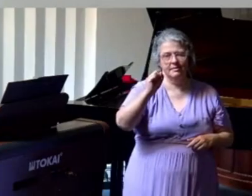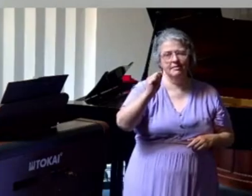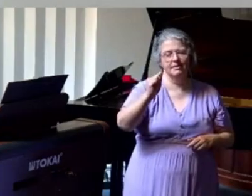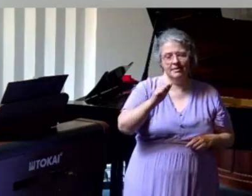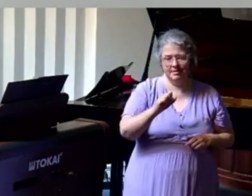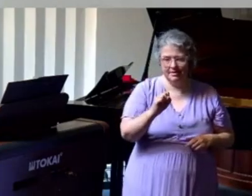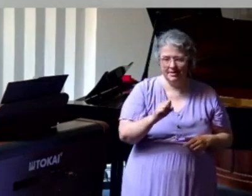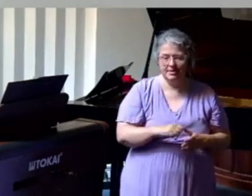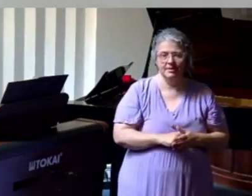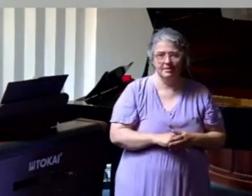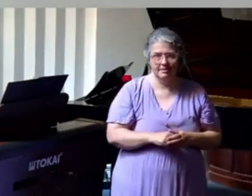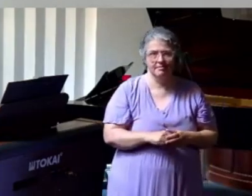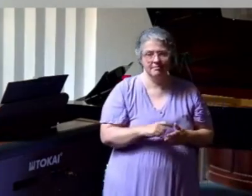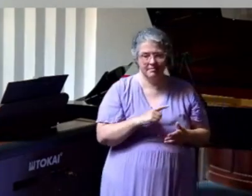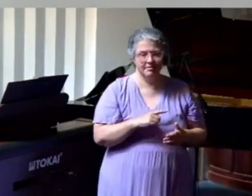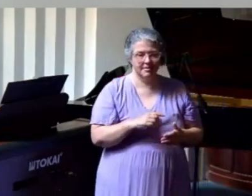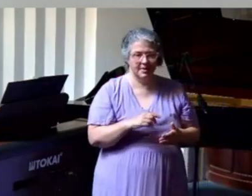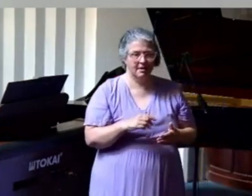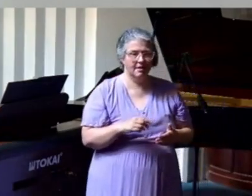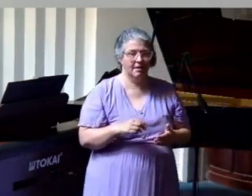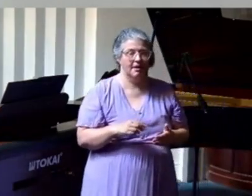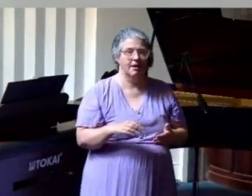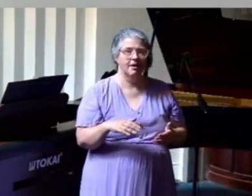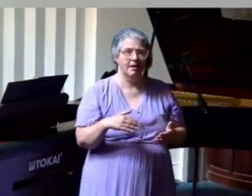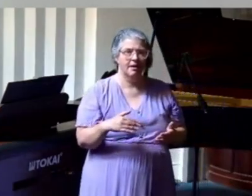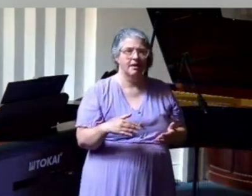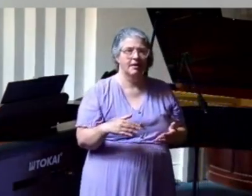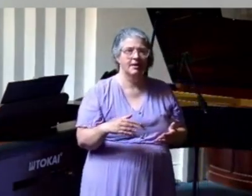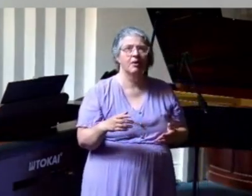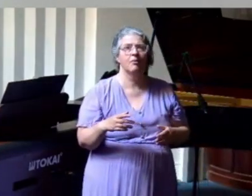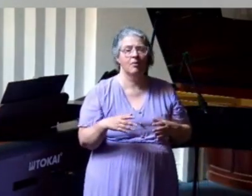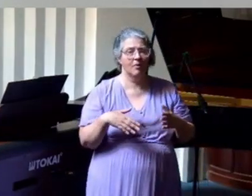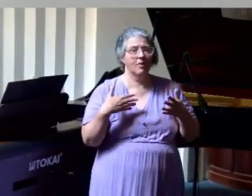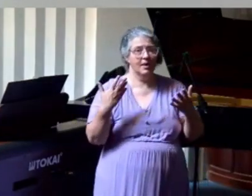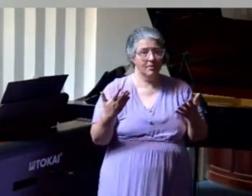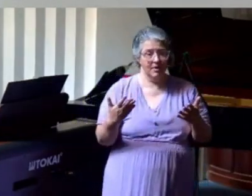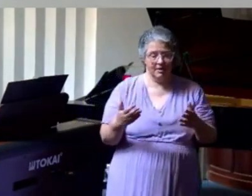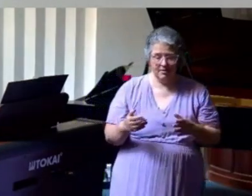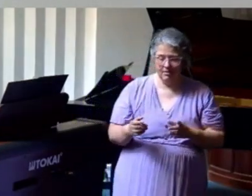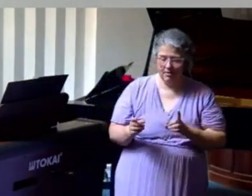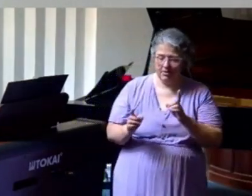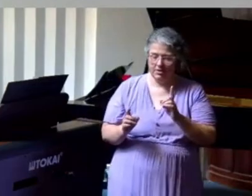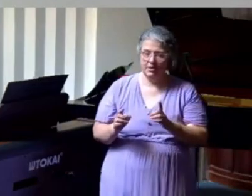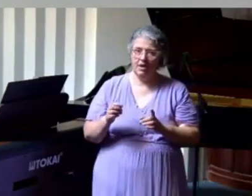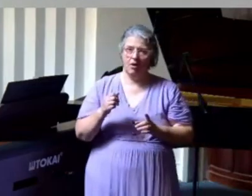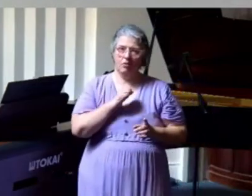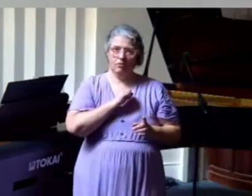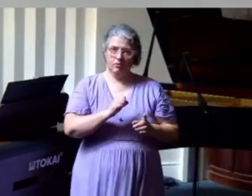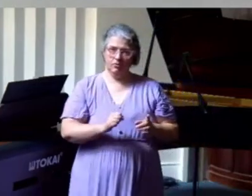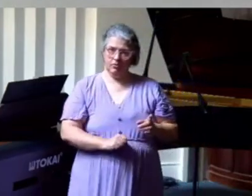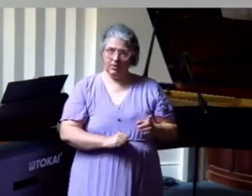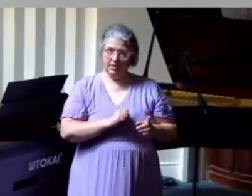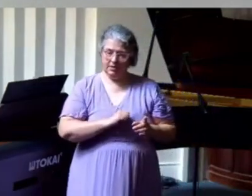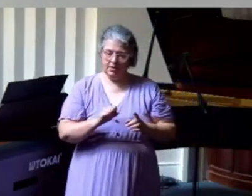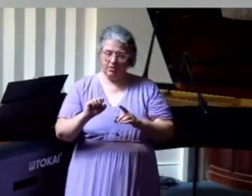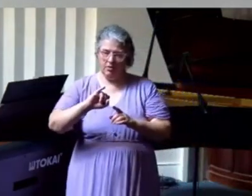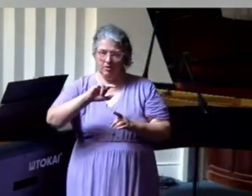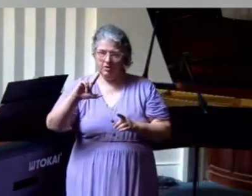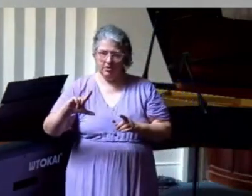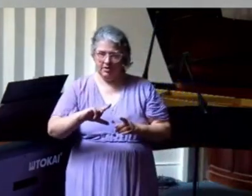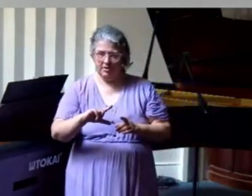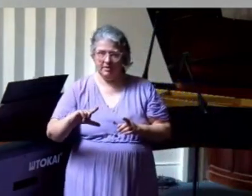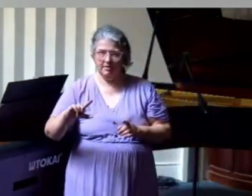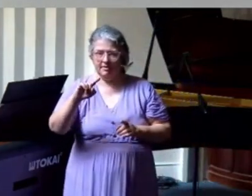Joás. Uzias buscou a Deus enquanto teve a influência de um sacerdote chamado Zacarias. Quando